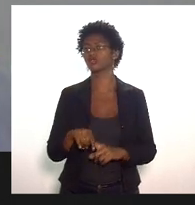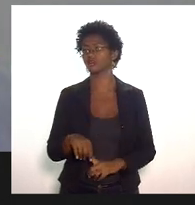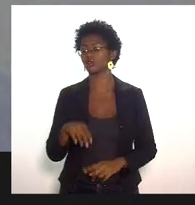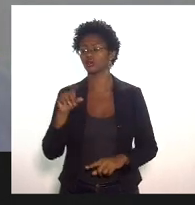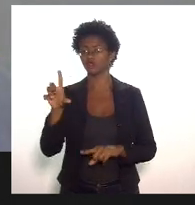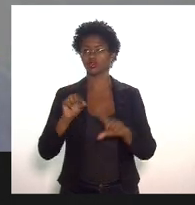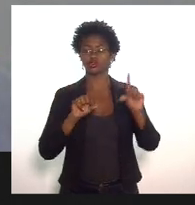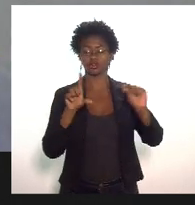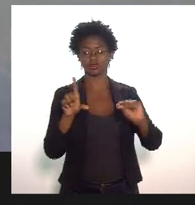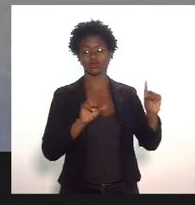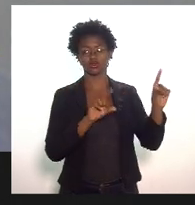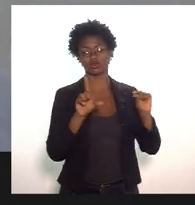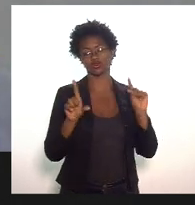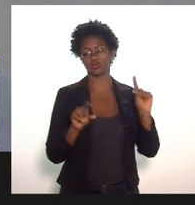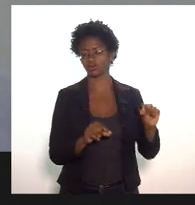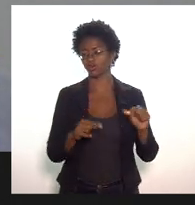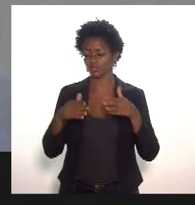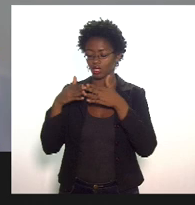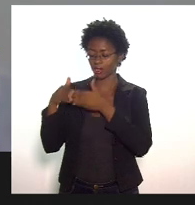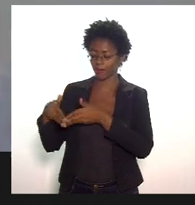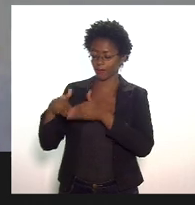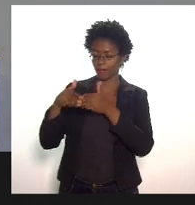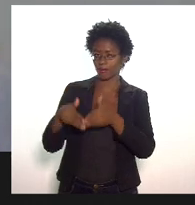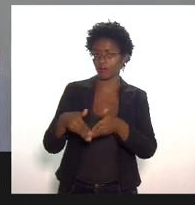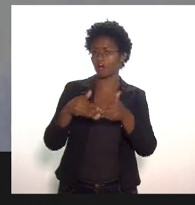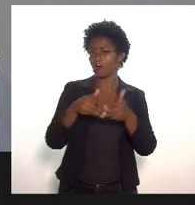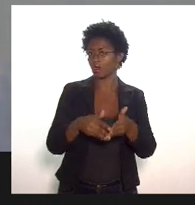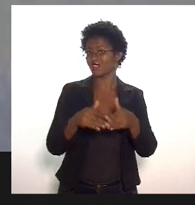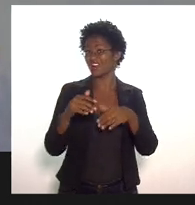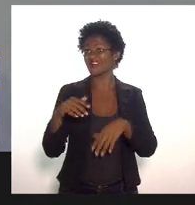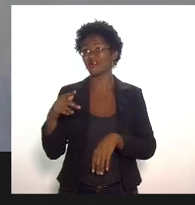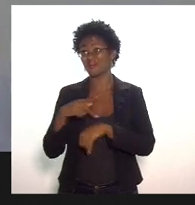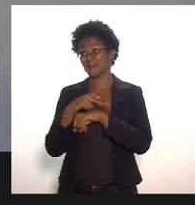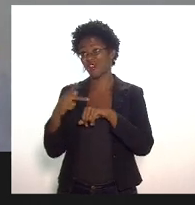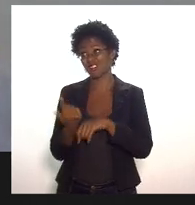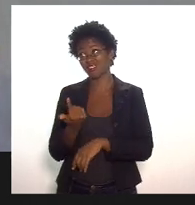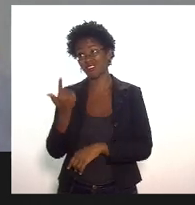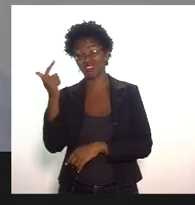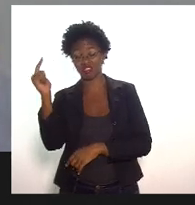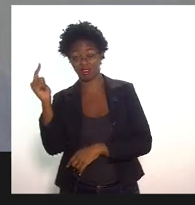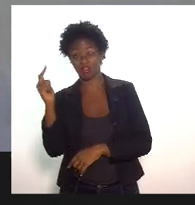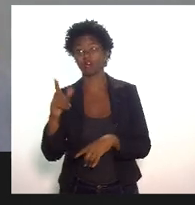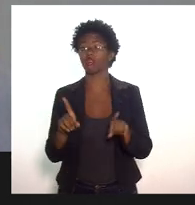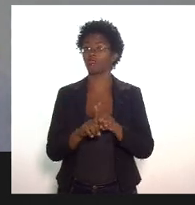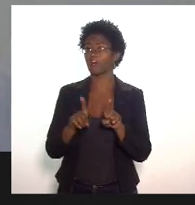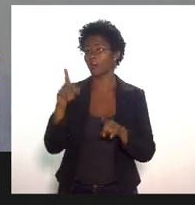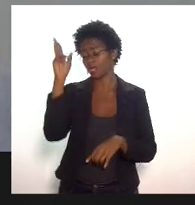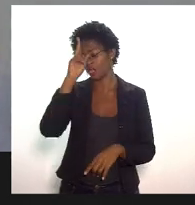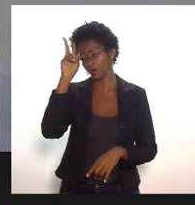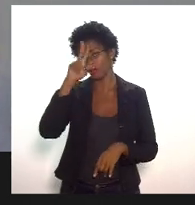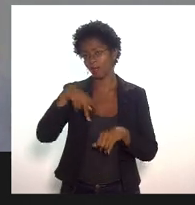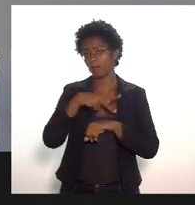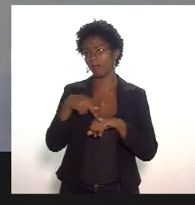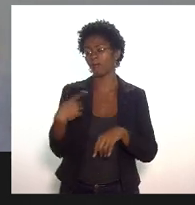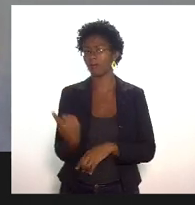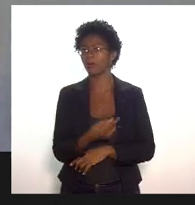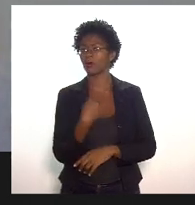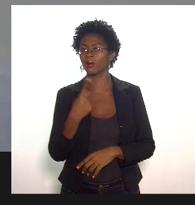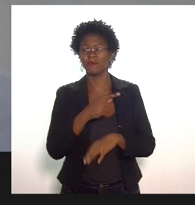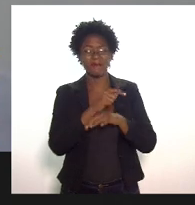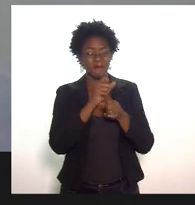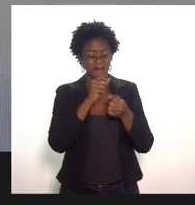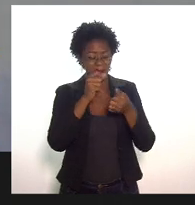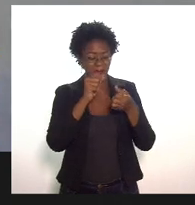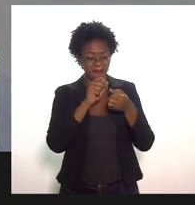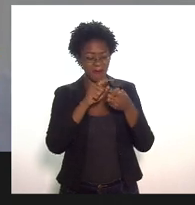grandes construções das embarcações que são feitas hoje fora do país, né? Lembrando que o nosso país e o nosso estado tem uma série de